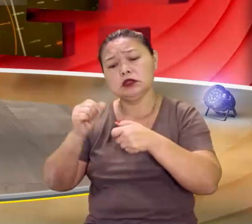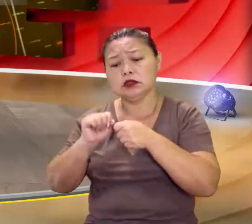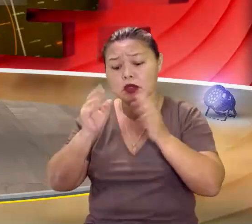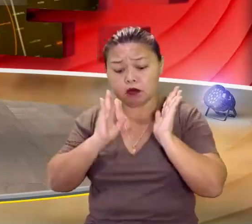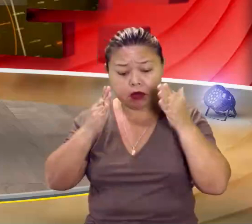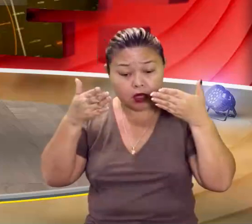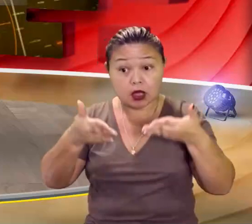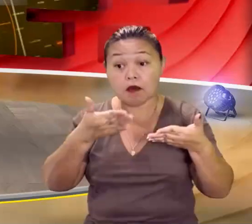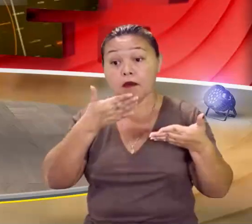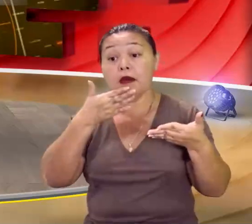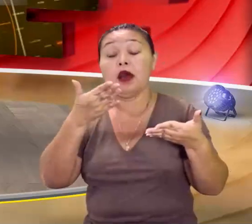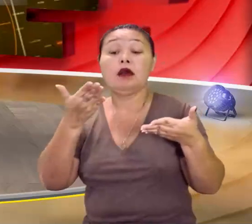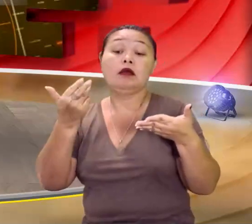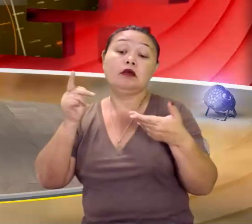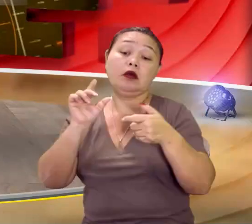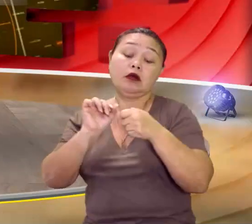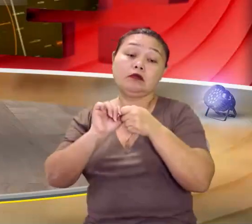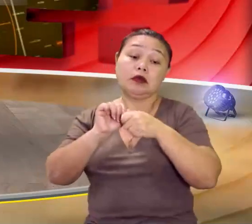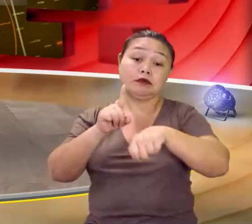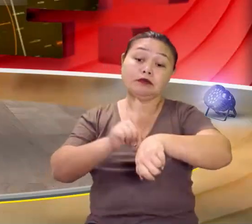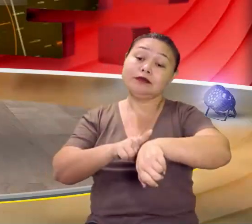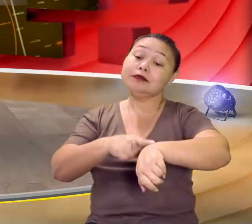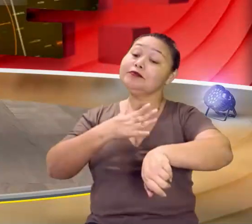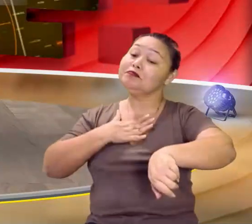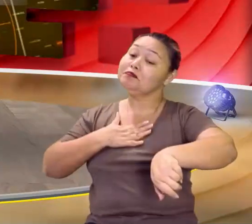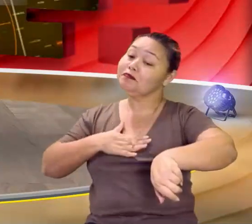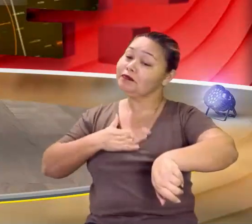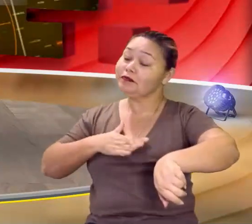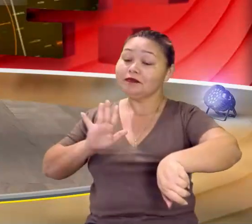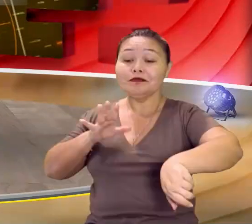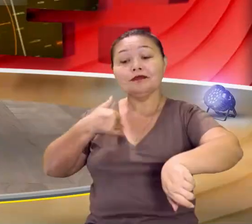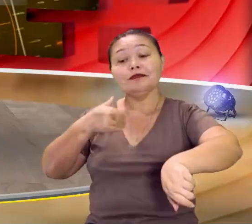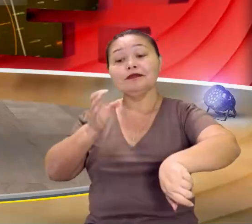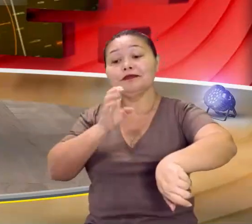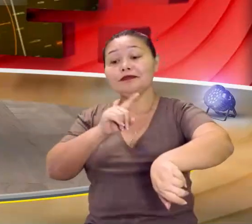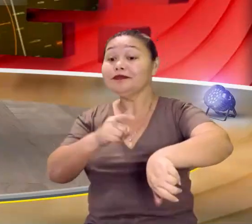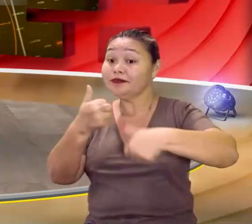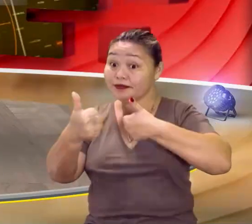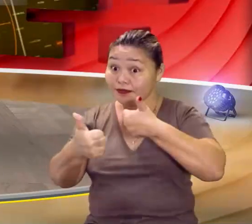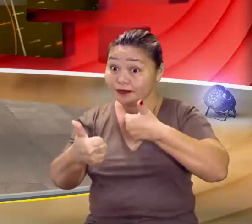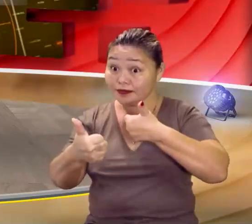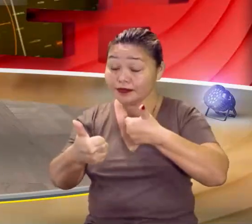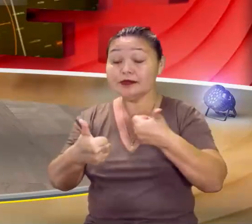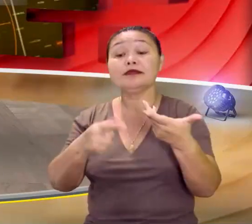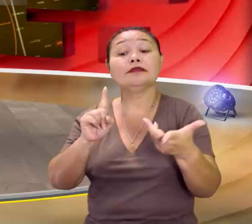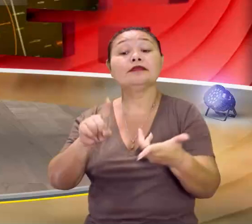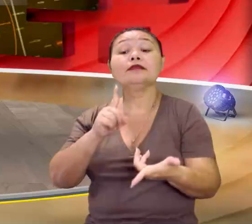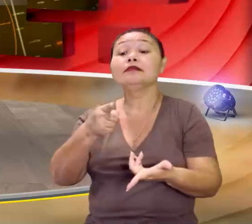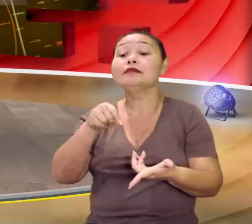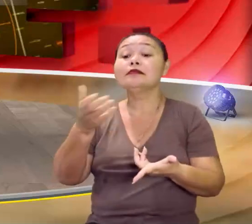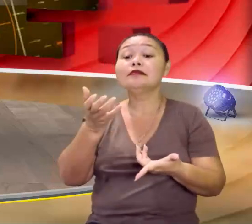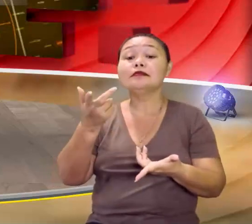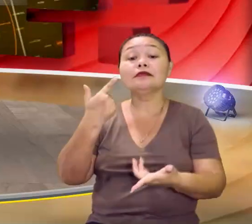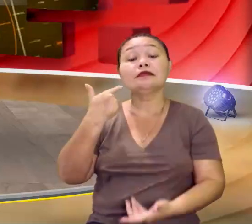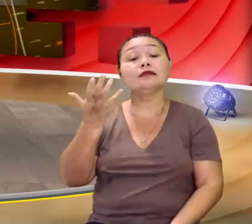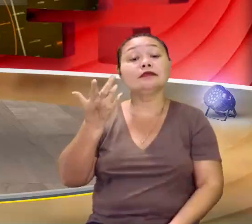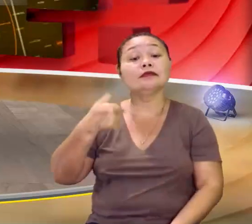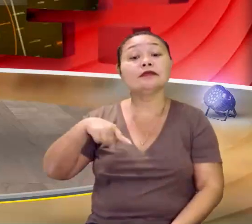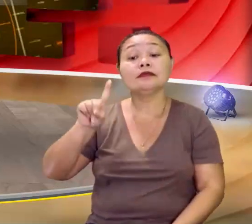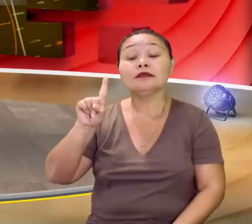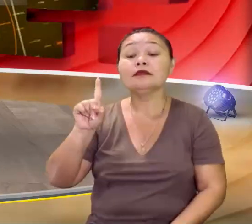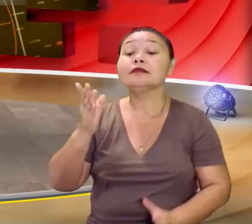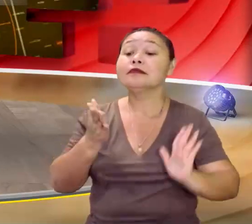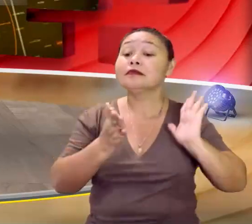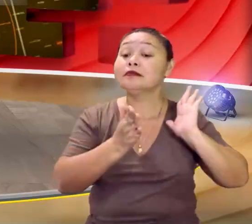atenção maior, vai ficar aquele tempo... mais tranquilo. Vai ficar mais tranquilo, né? Beleza, então? E o que a gente quer aqui agora? A gente quer propor